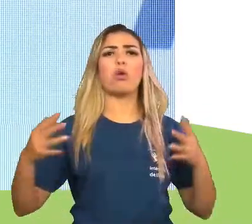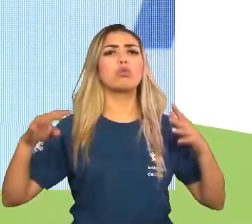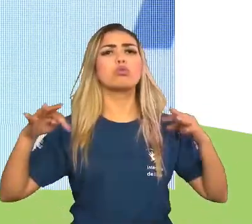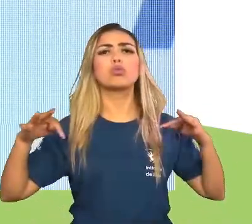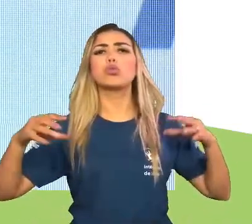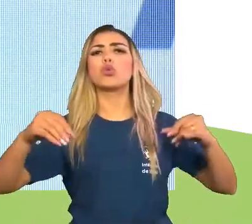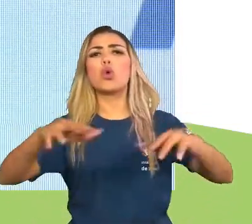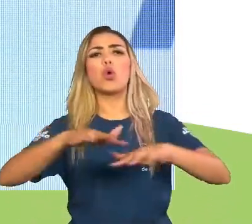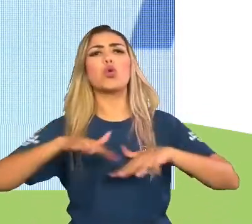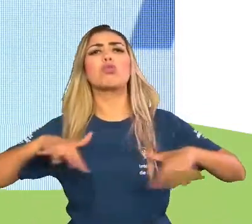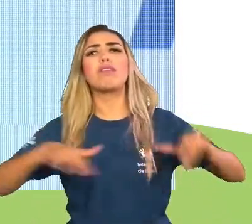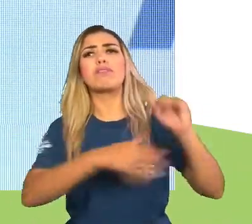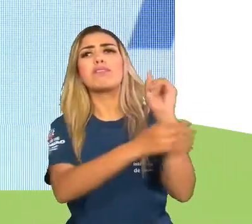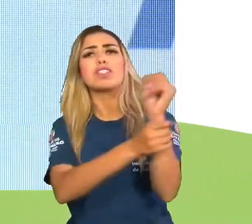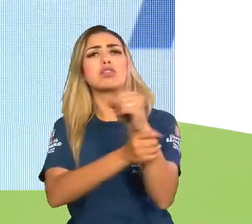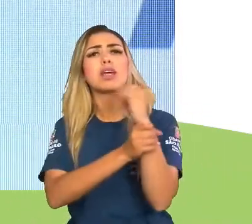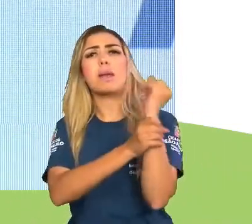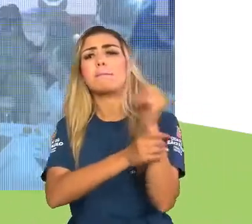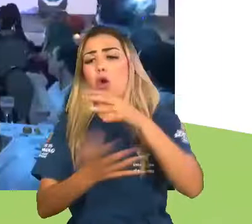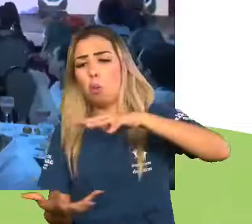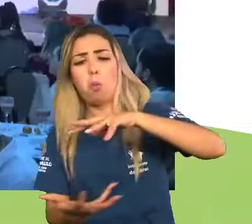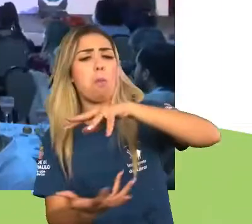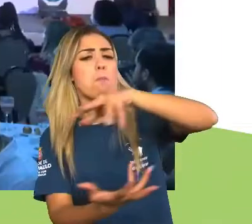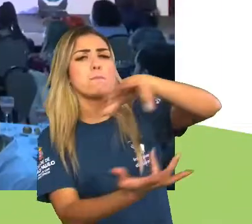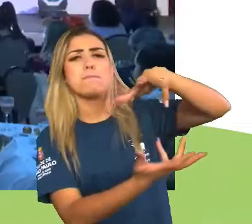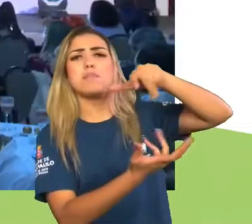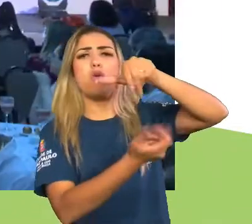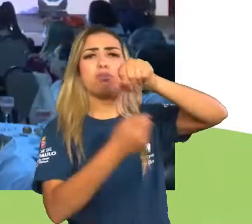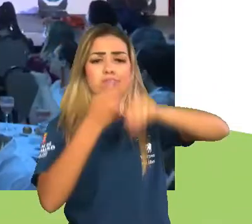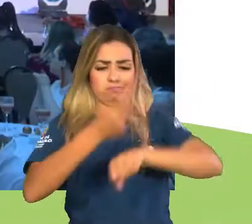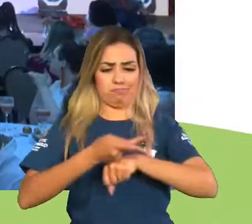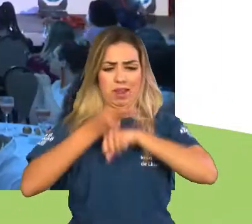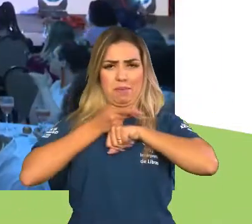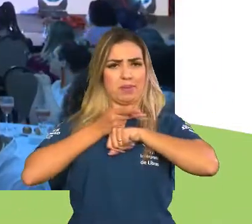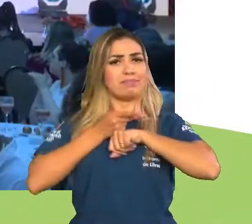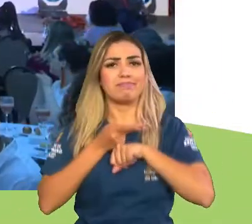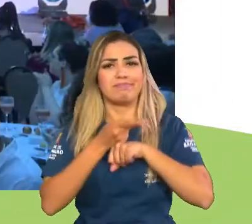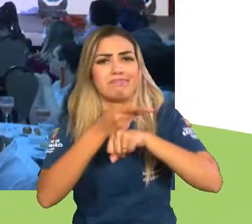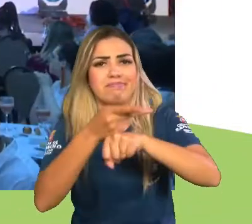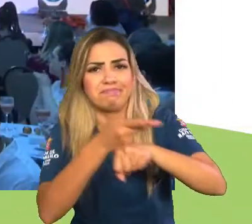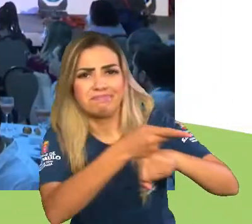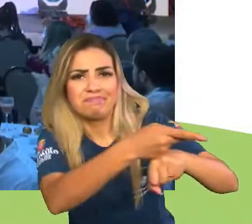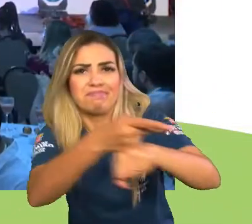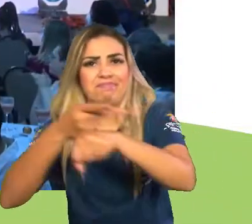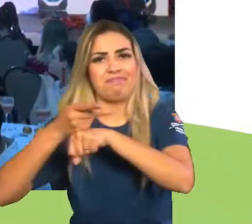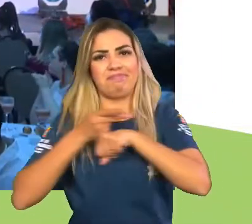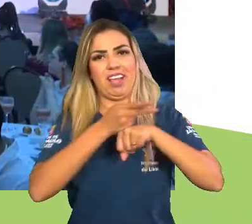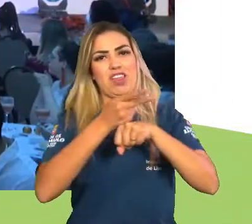na verdade, a todos os fisioterapeutas do mundo, esse prêmio é nosso. Obrigado.